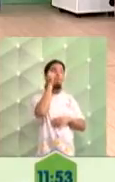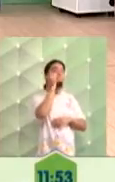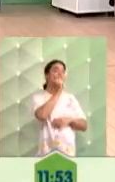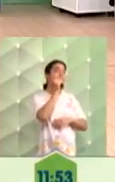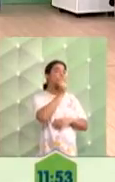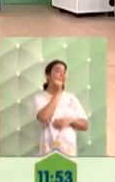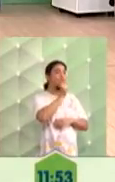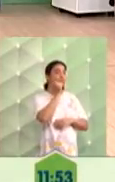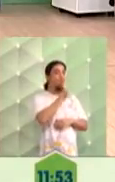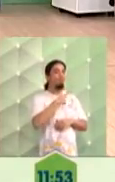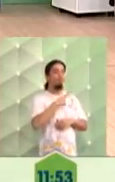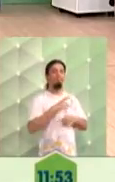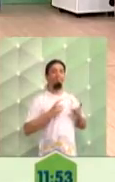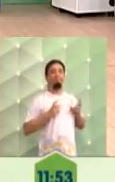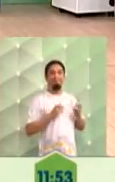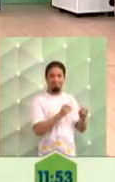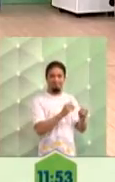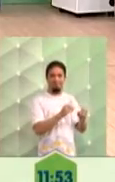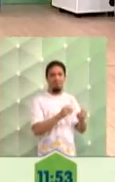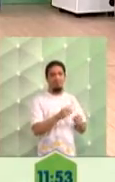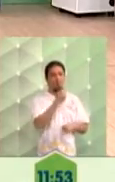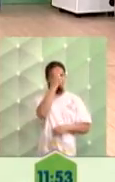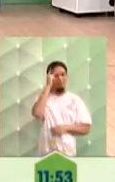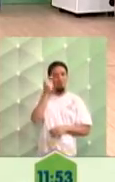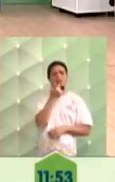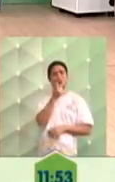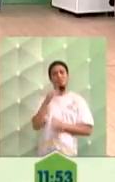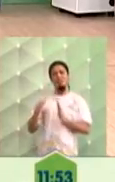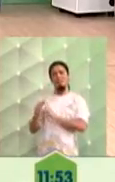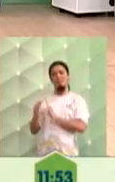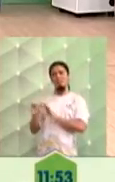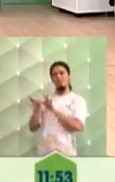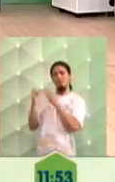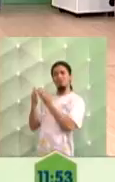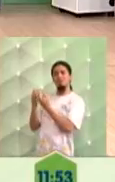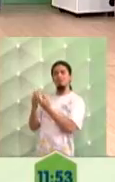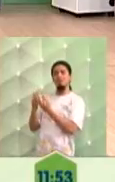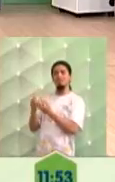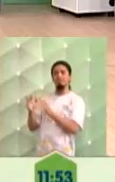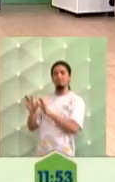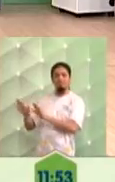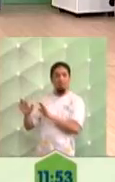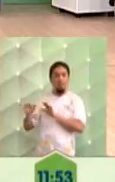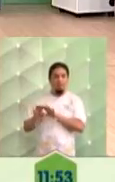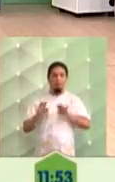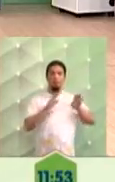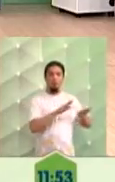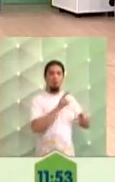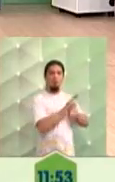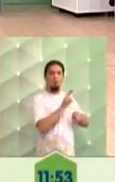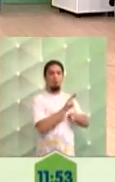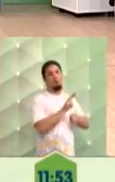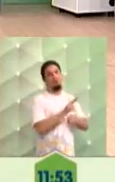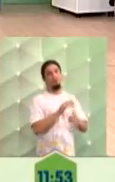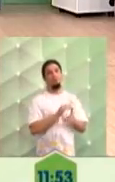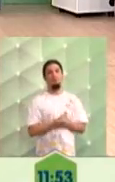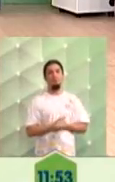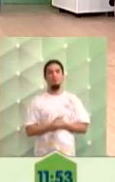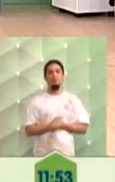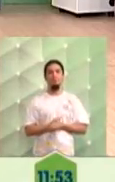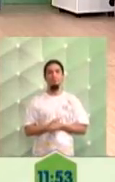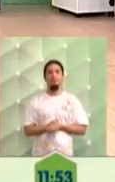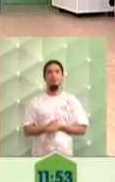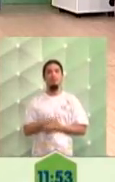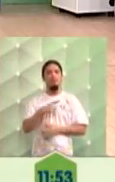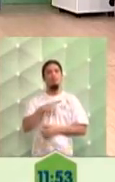do estado, verdade, que não tem onde ficar, deixa a família toda lá. Isso. E o Lar das Marias recebe amparando, essas pessoas. Amparando. Tem muita gente, por